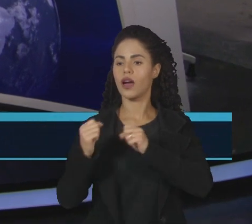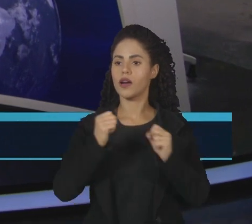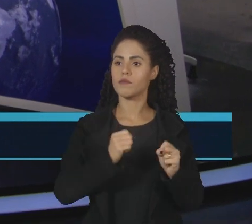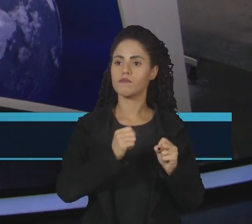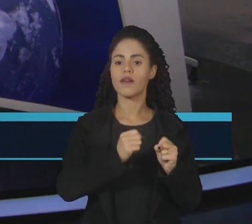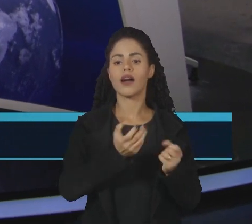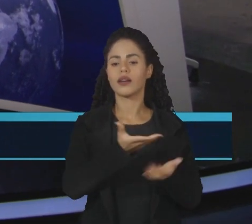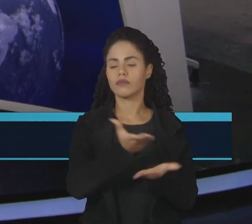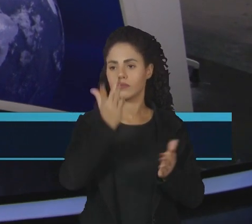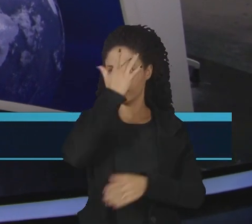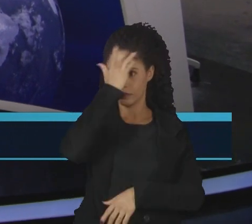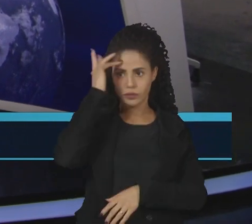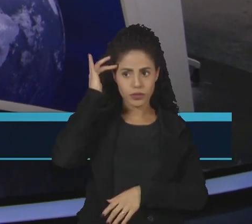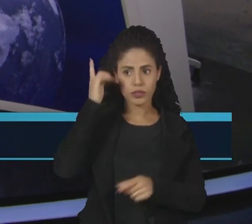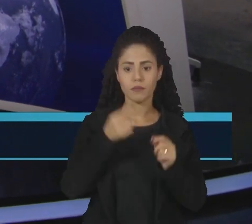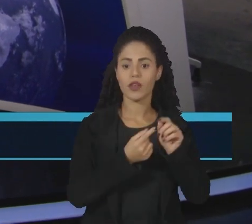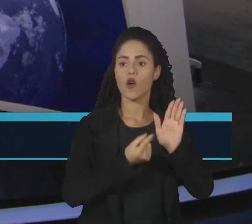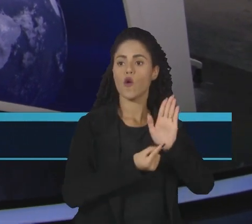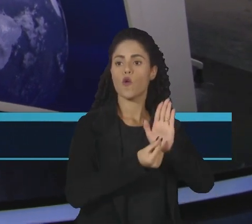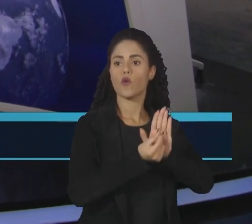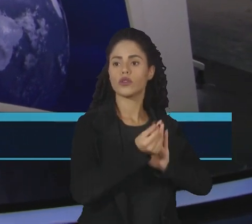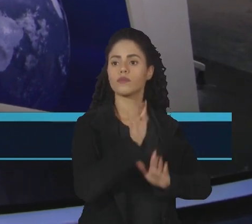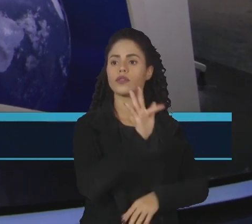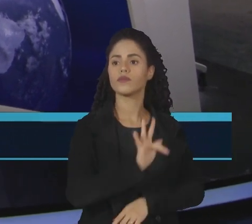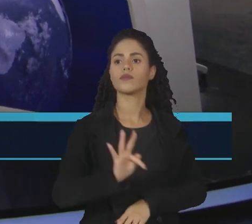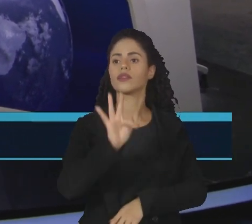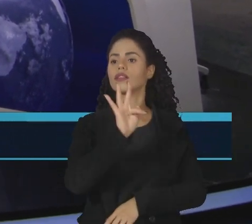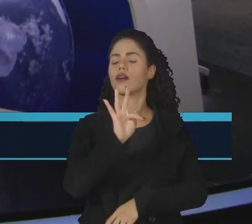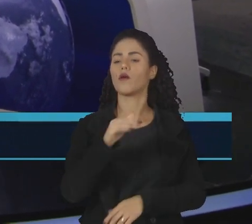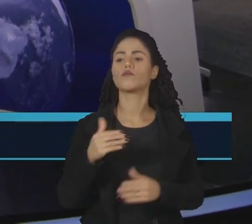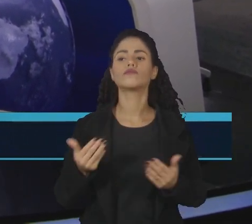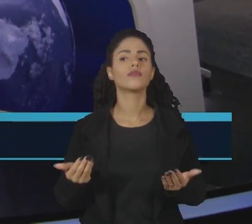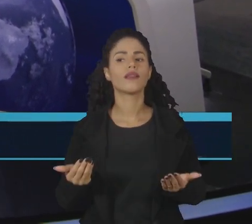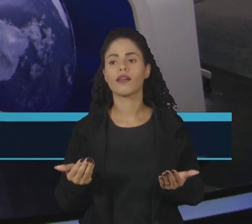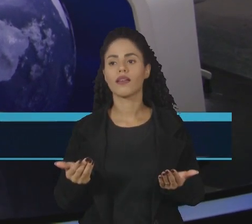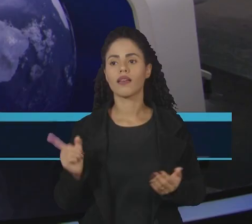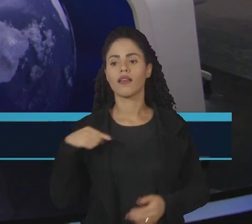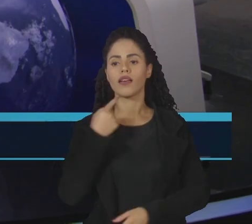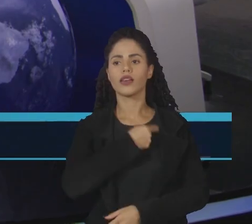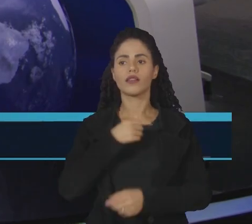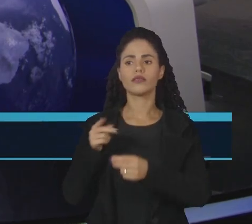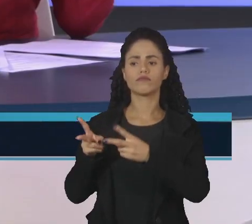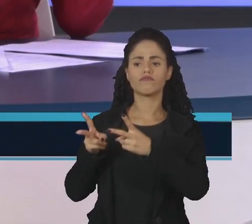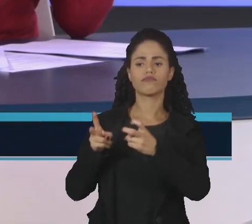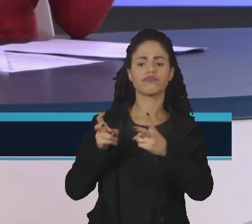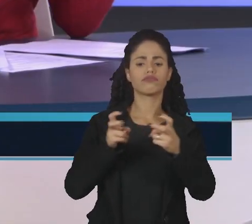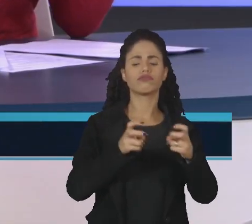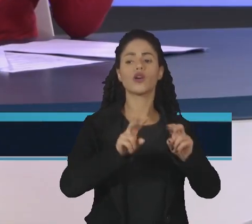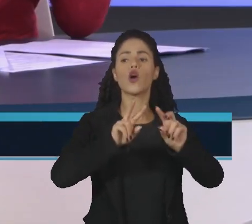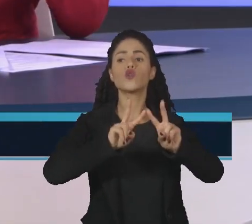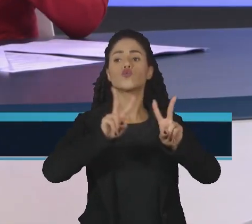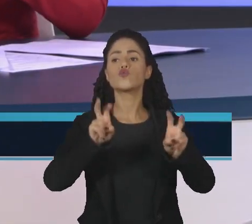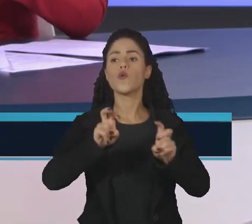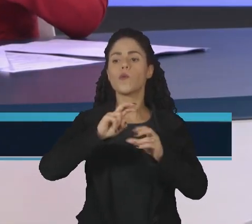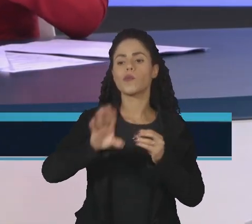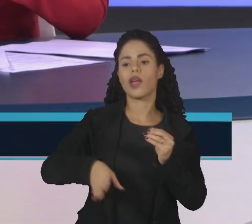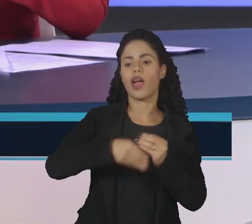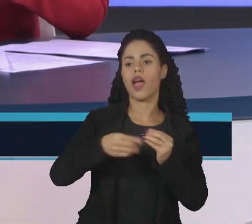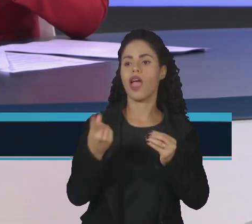do governo sobre o orçamento federal. A discussão que a gente está acompanhando sobre as emendas, que é o que a gente está falando